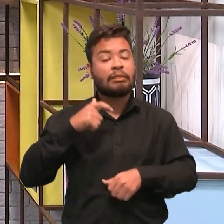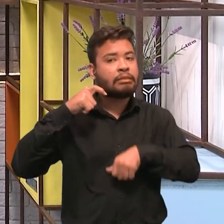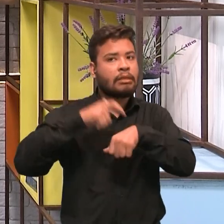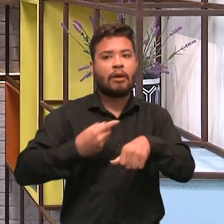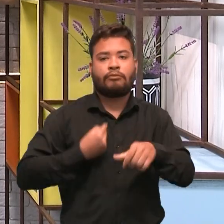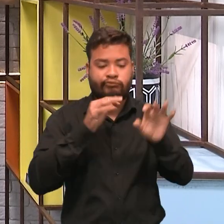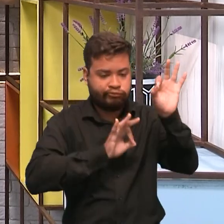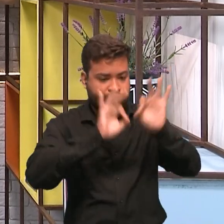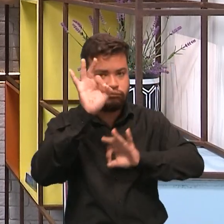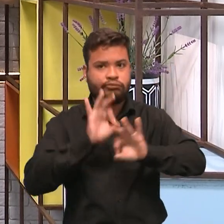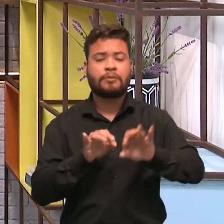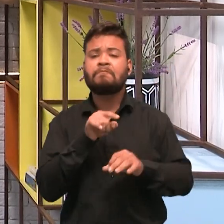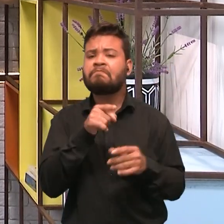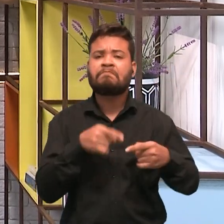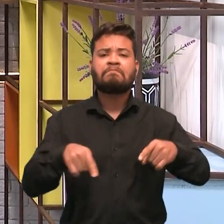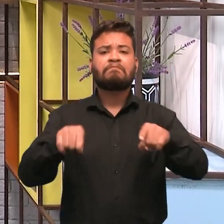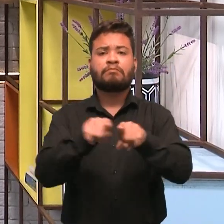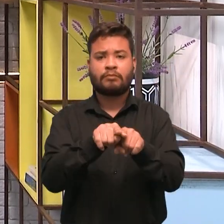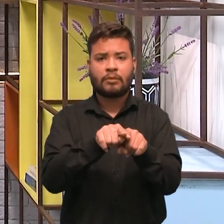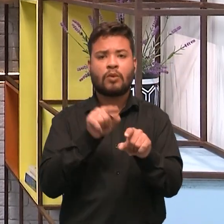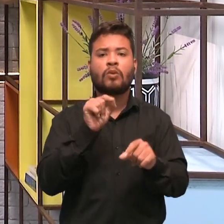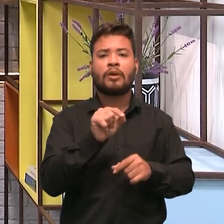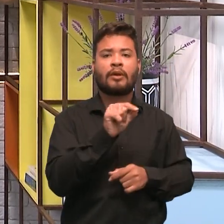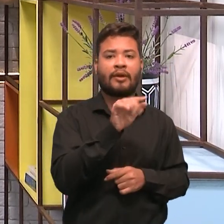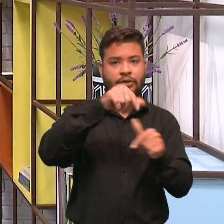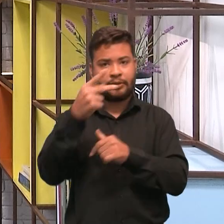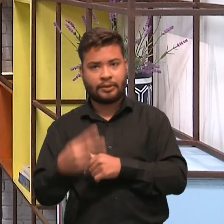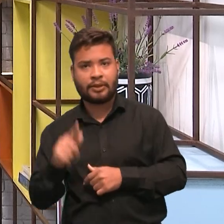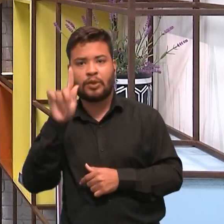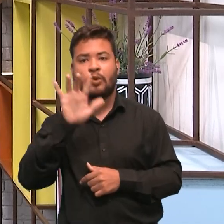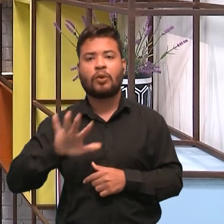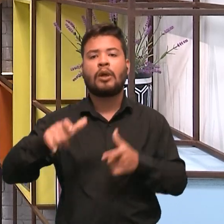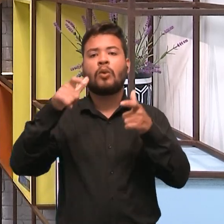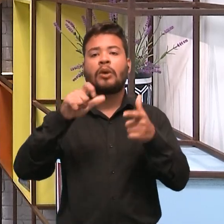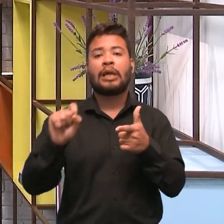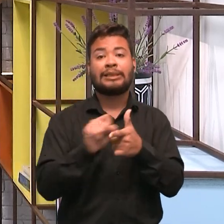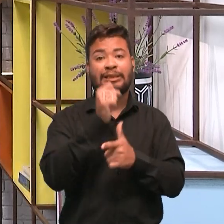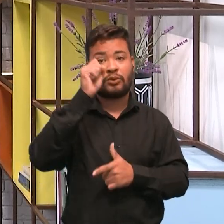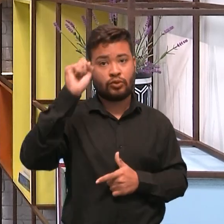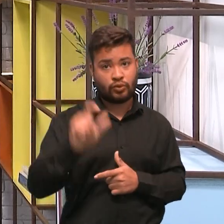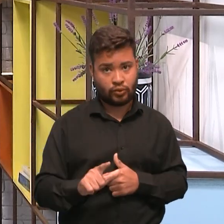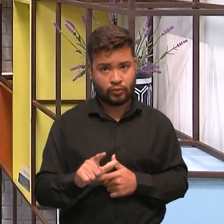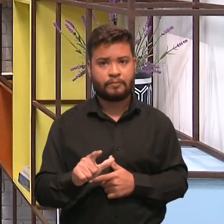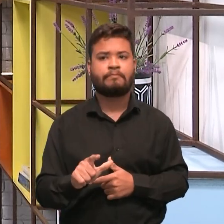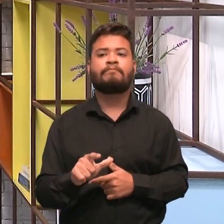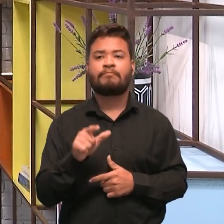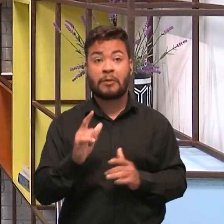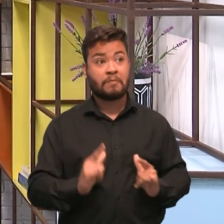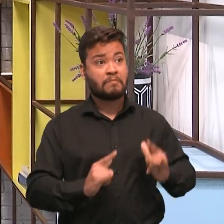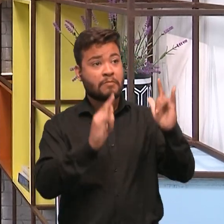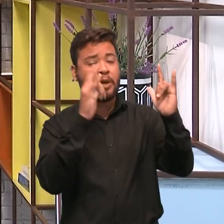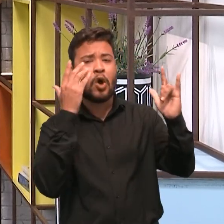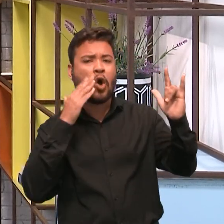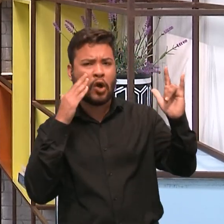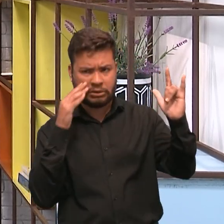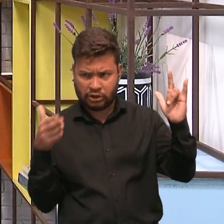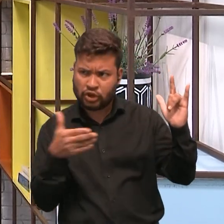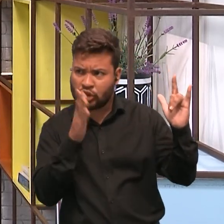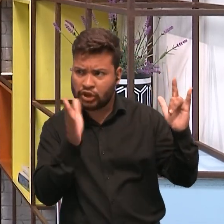segmenta muito para o acadêmico. Então o museu se torna muito um processo de produção de